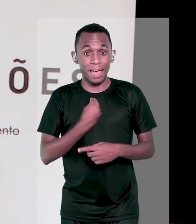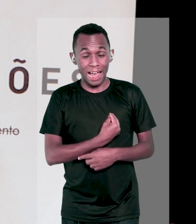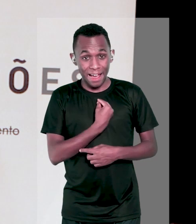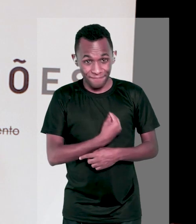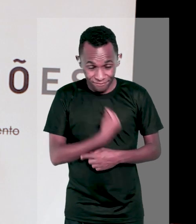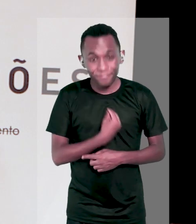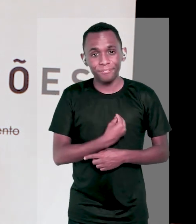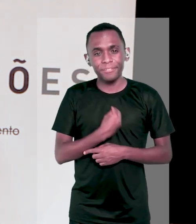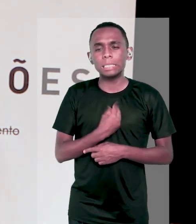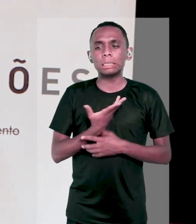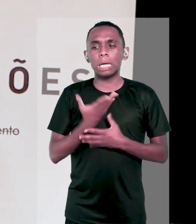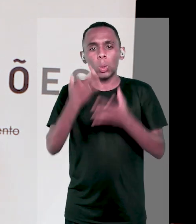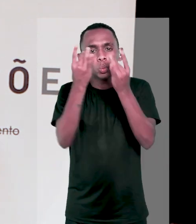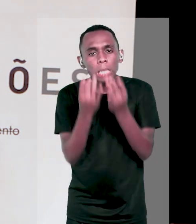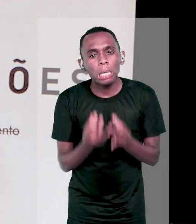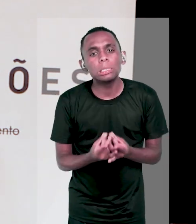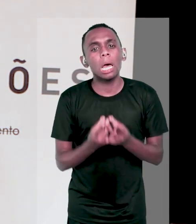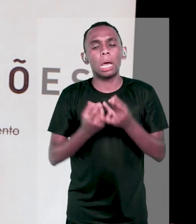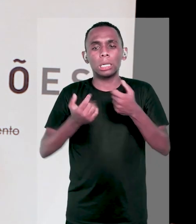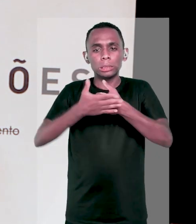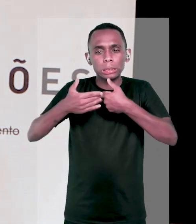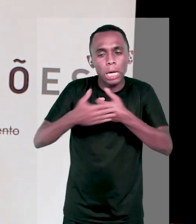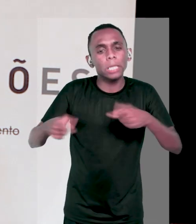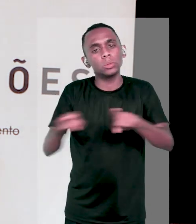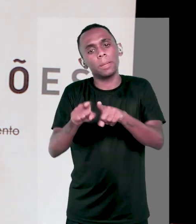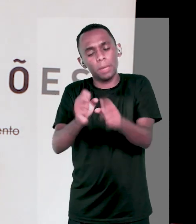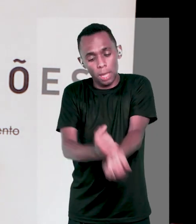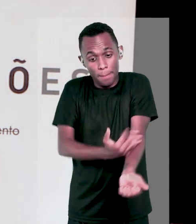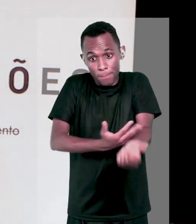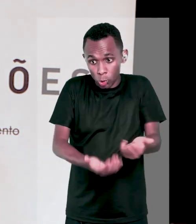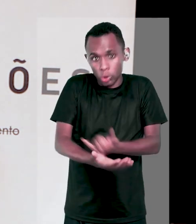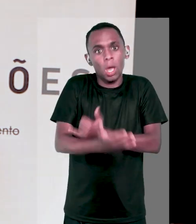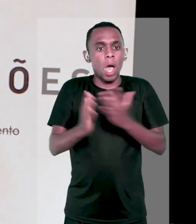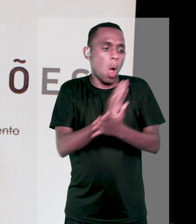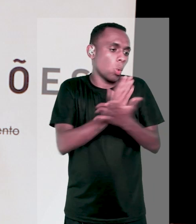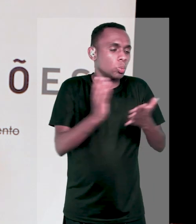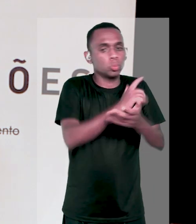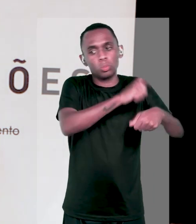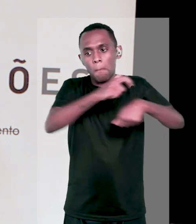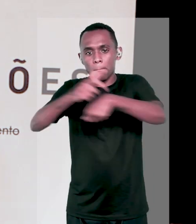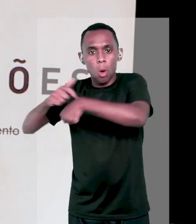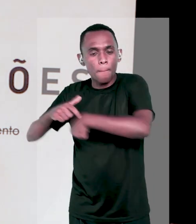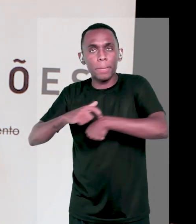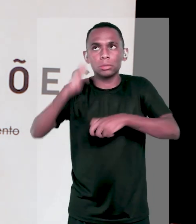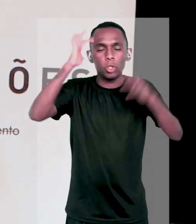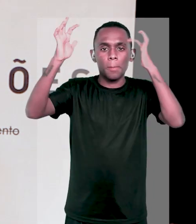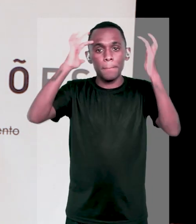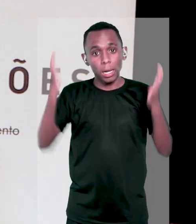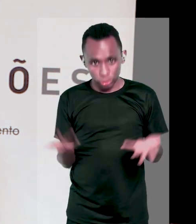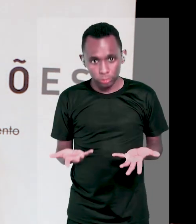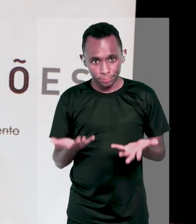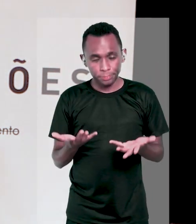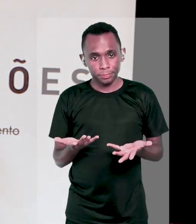esses momentos efêmeros e fictícios se embota e se e se esteriliza